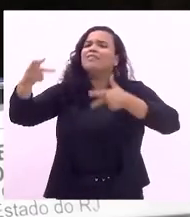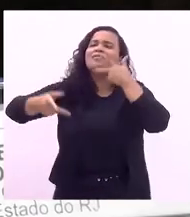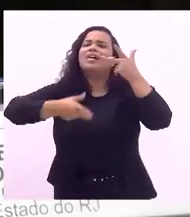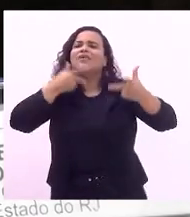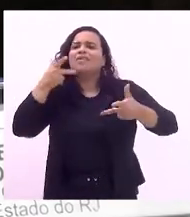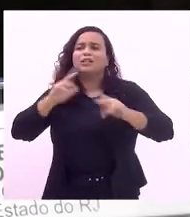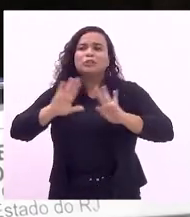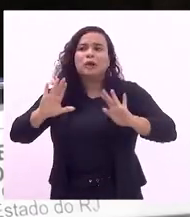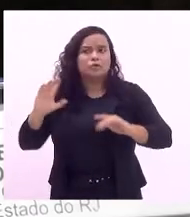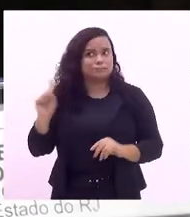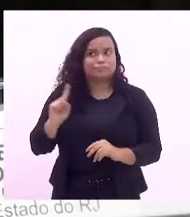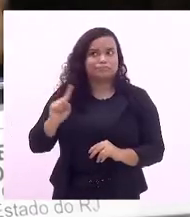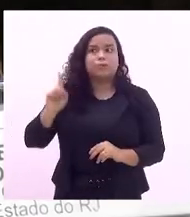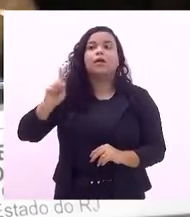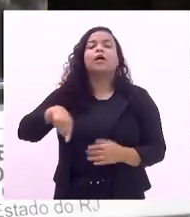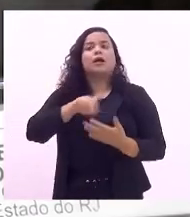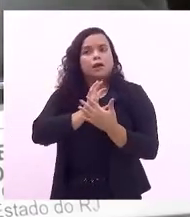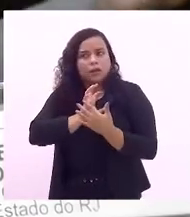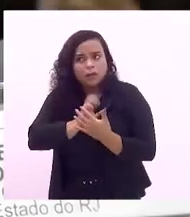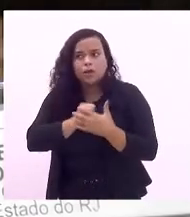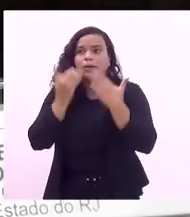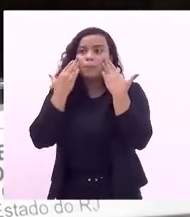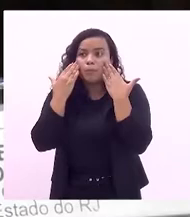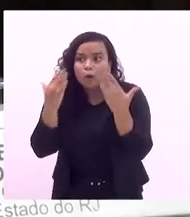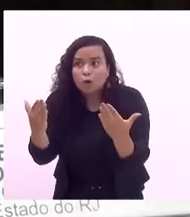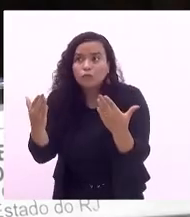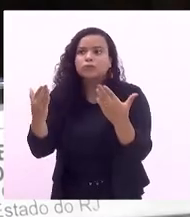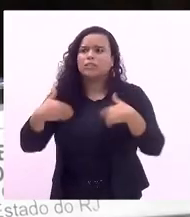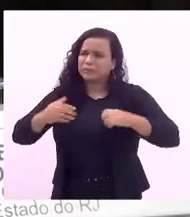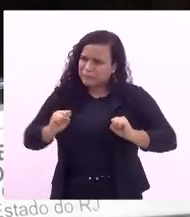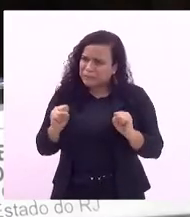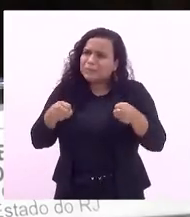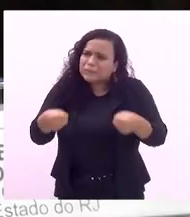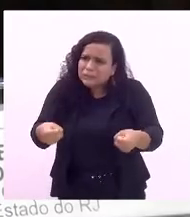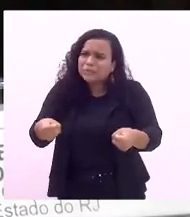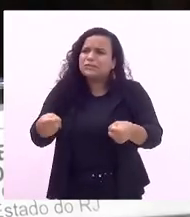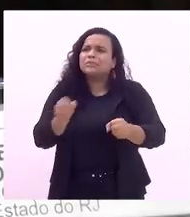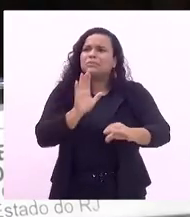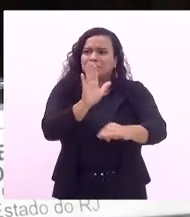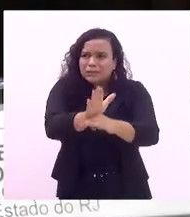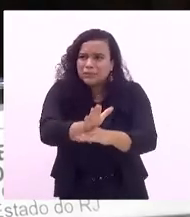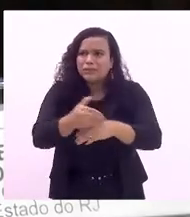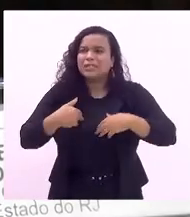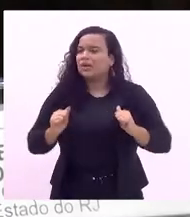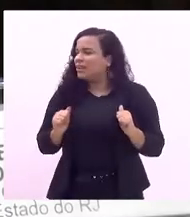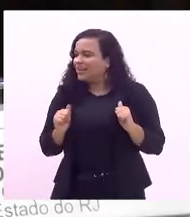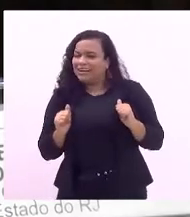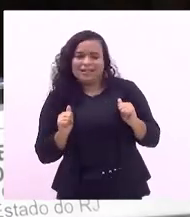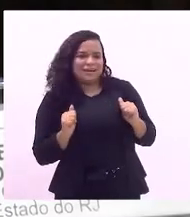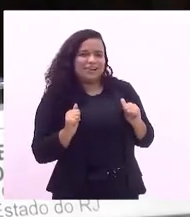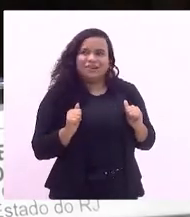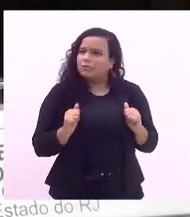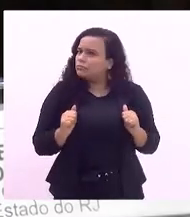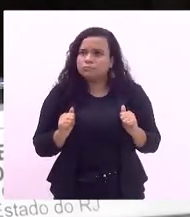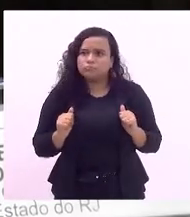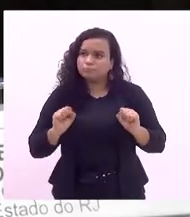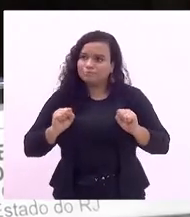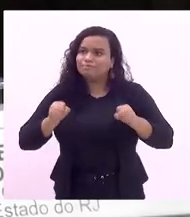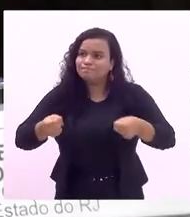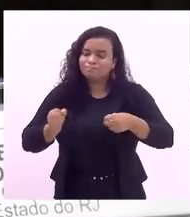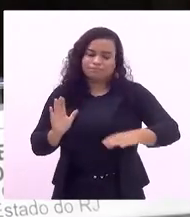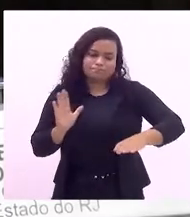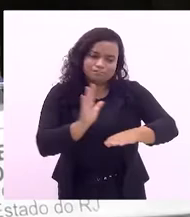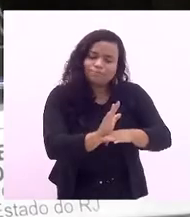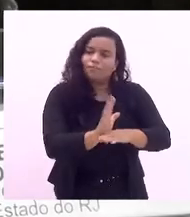que discurso amor significa você abrir mão de algo amor significa sair da sua zona de conforto por algo por alguém